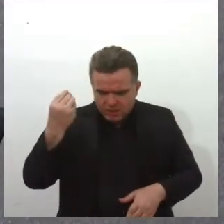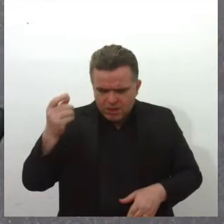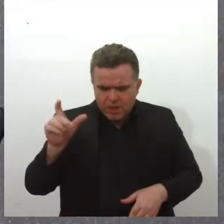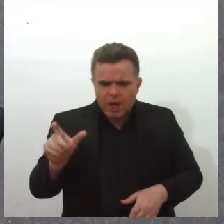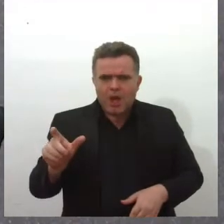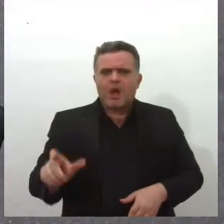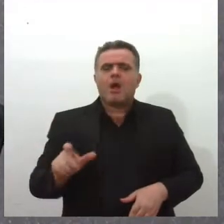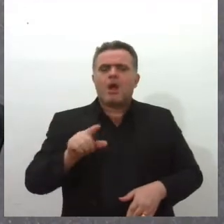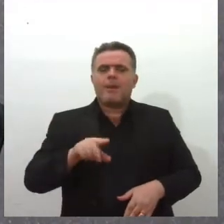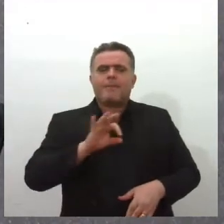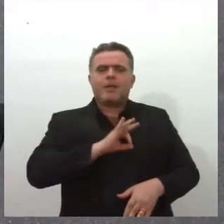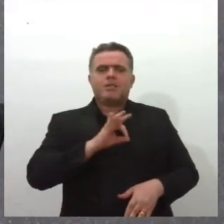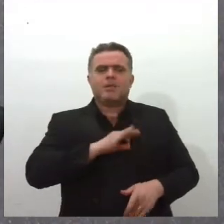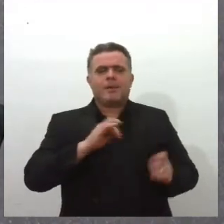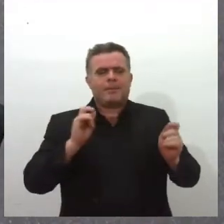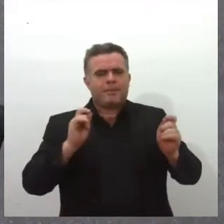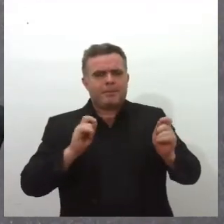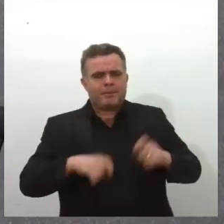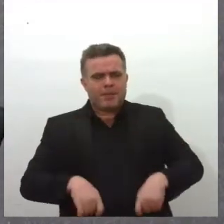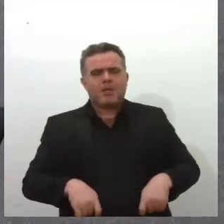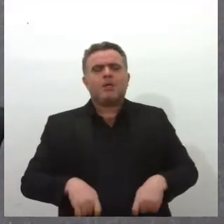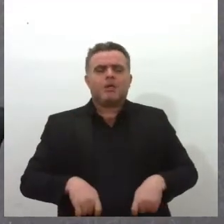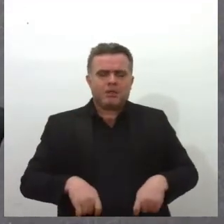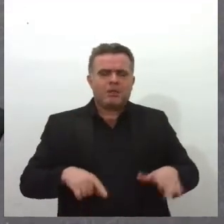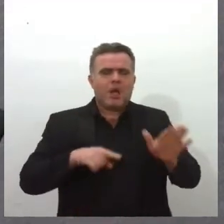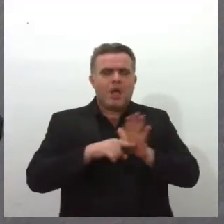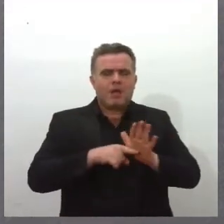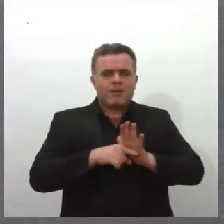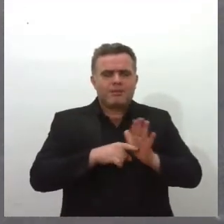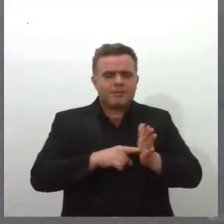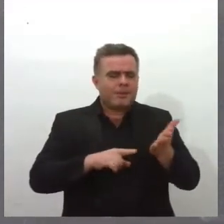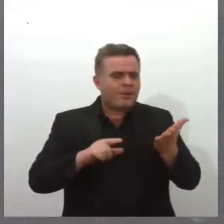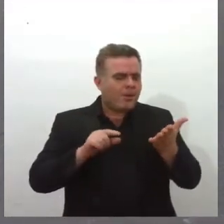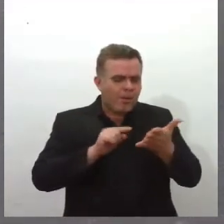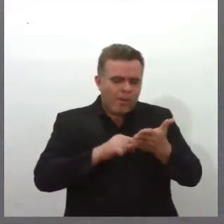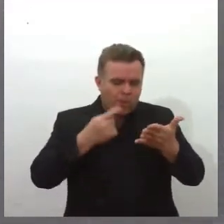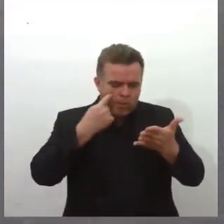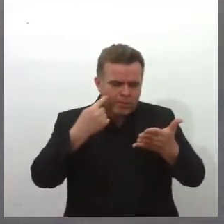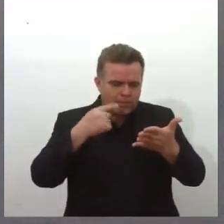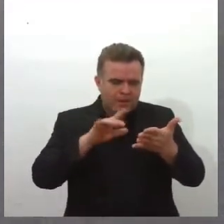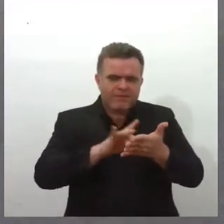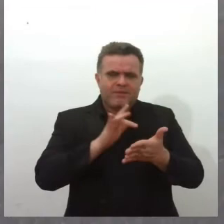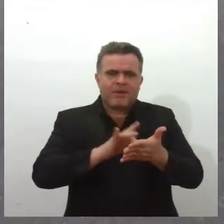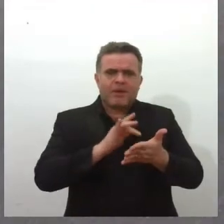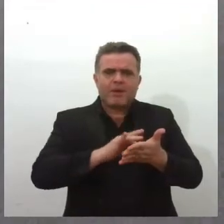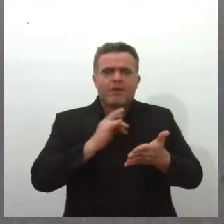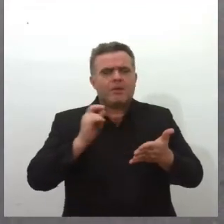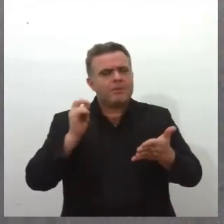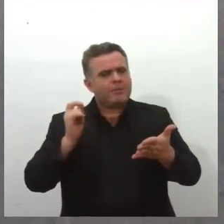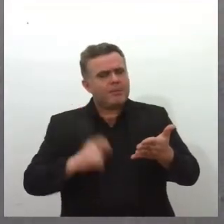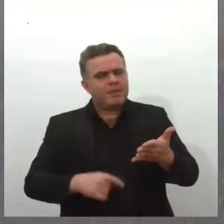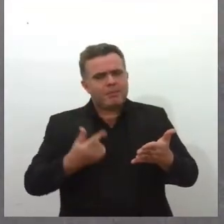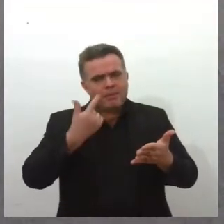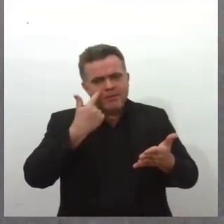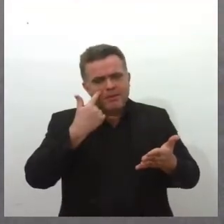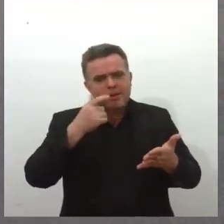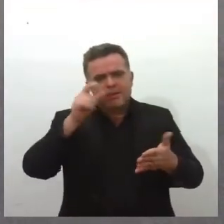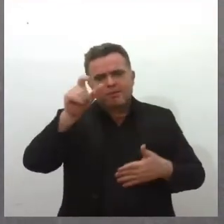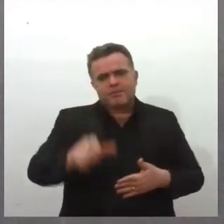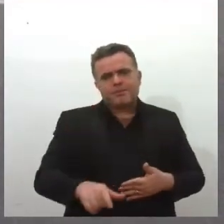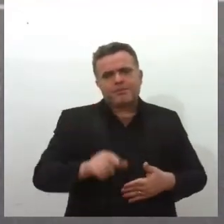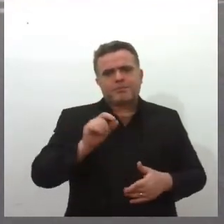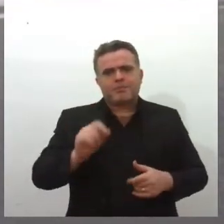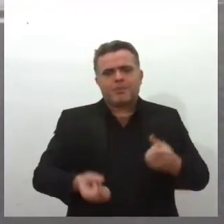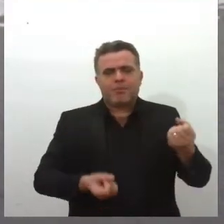policial militar ele é capacitado, tem as ferramentas digitais, tanto no celular como consulta, para ele verificar tanto a